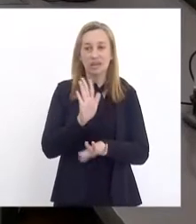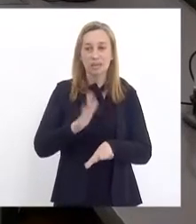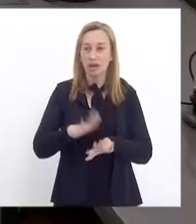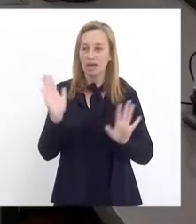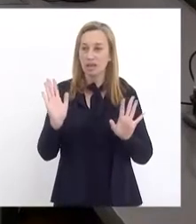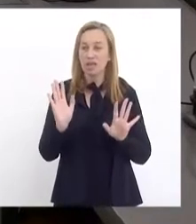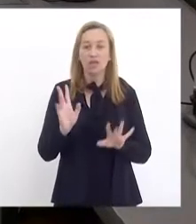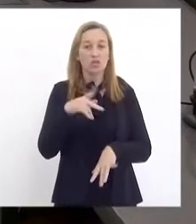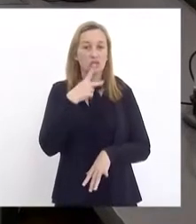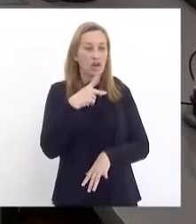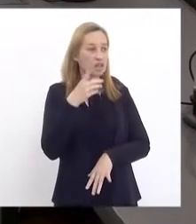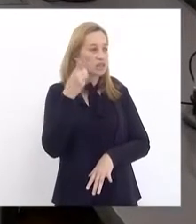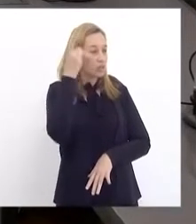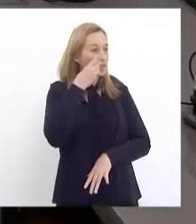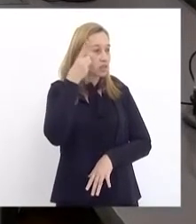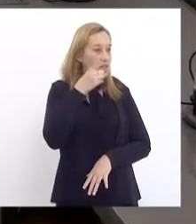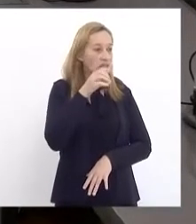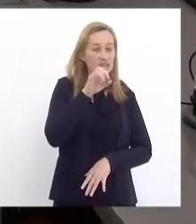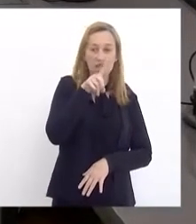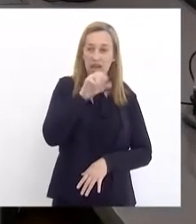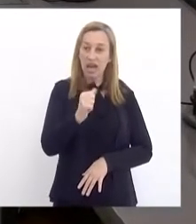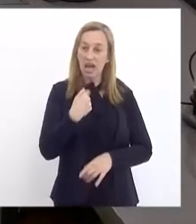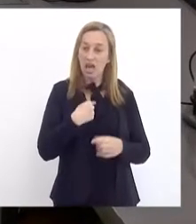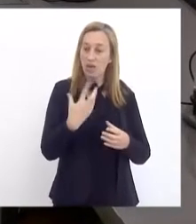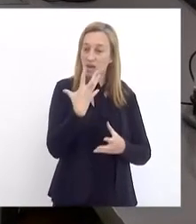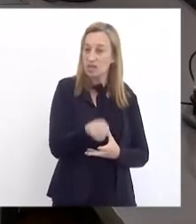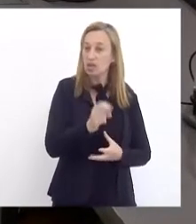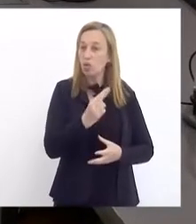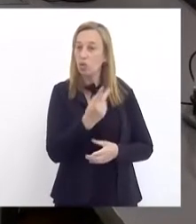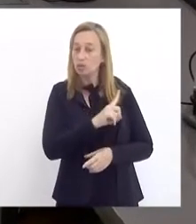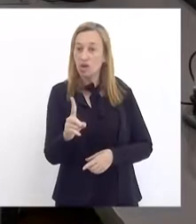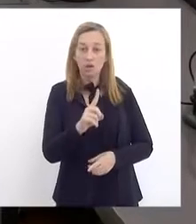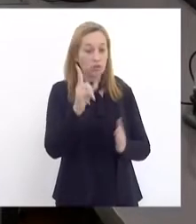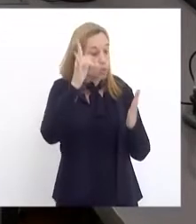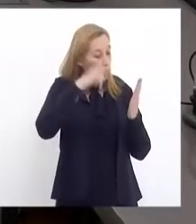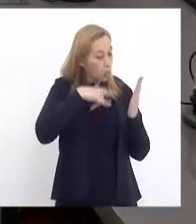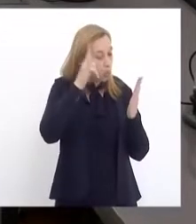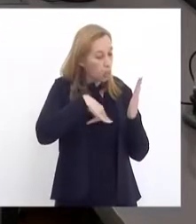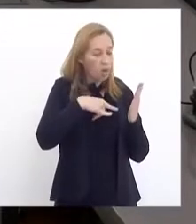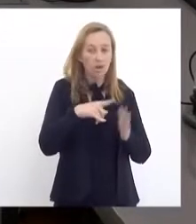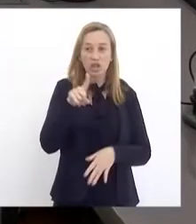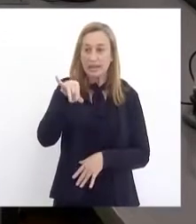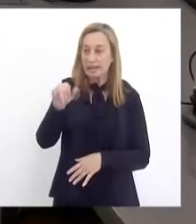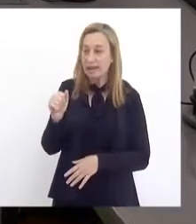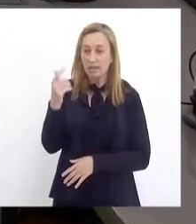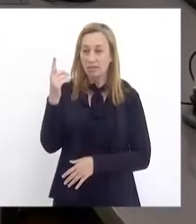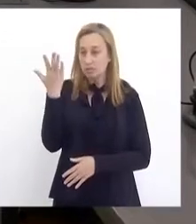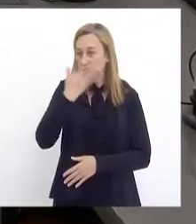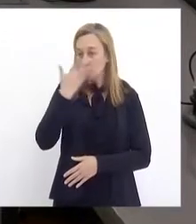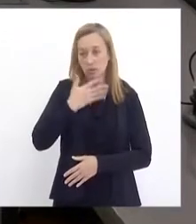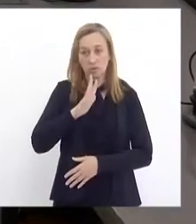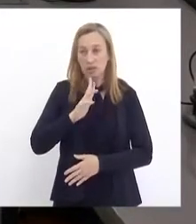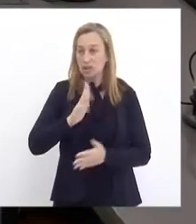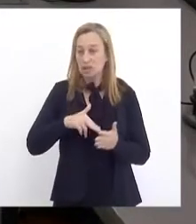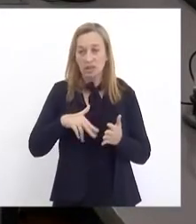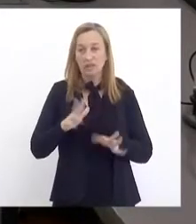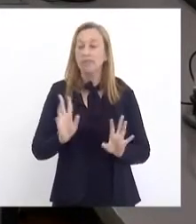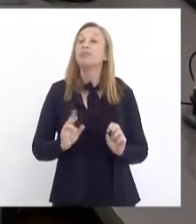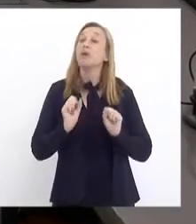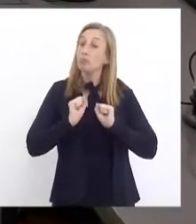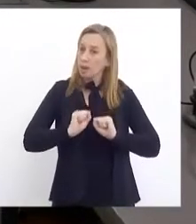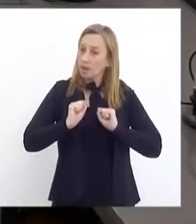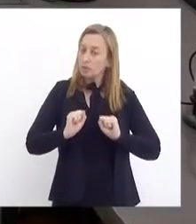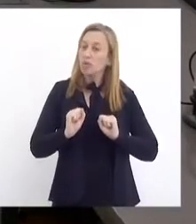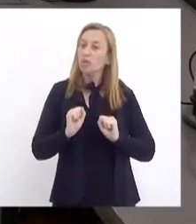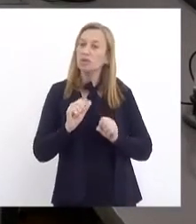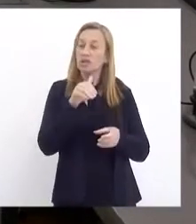nem, deputada Sérgio, que sou a favor ou contra o projeto, porque ainda não li o relatório do INEA. Não é isso, deputado Rosenberg? Mas posso, pode ser